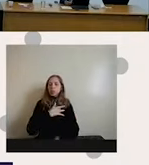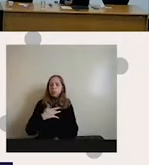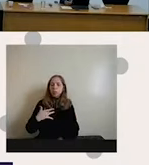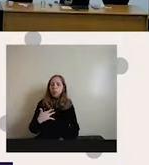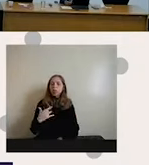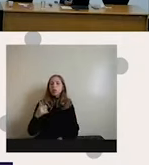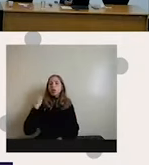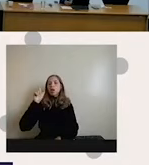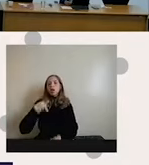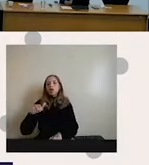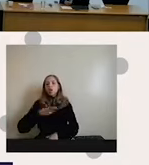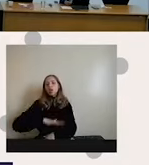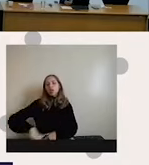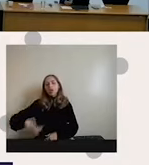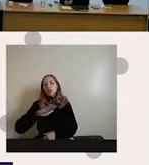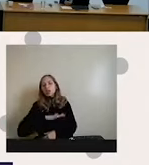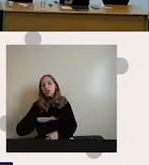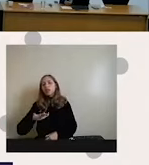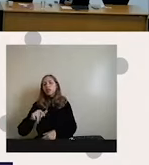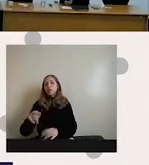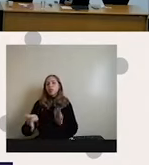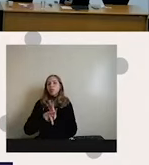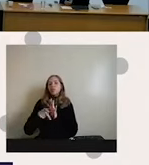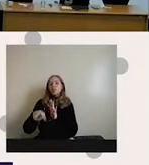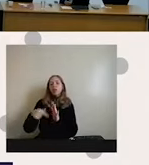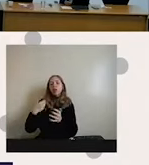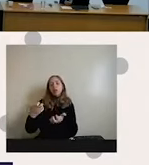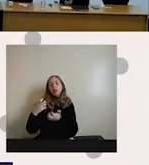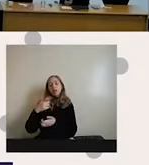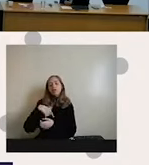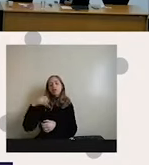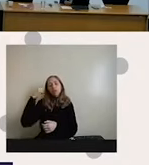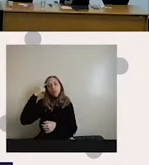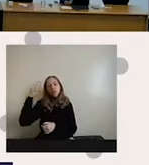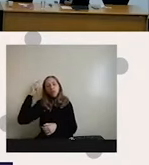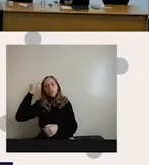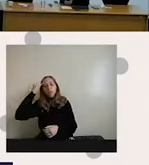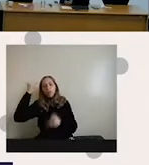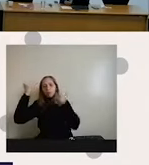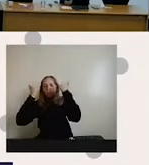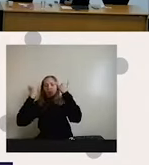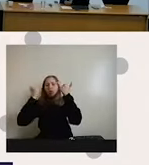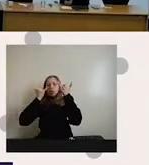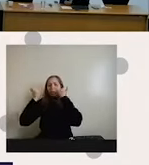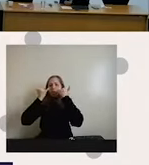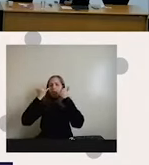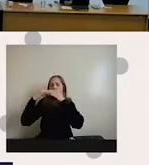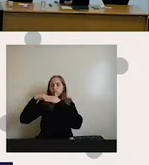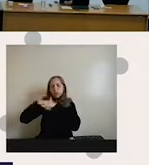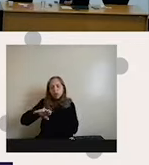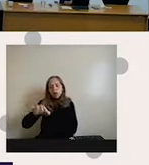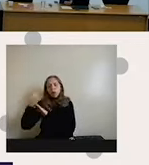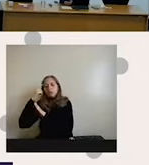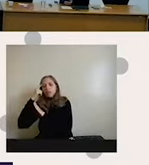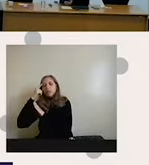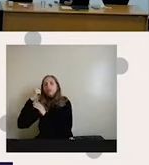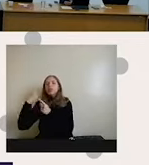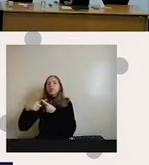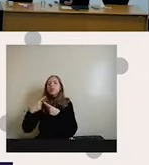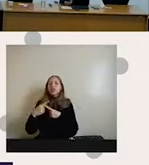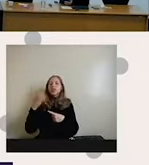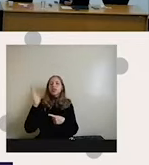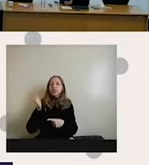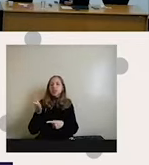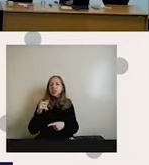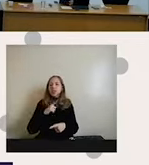gente guarde isso, né, essa informação de suma importância, e eu coloco aí alguns que já estão previstos, né, na lista de doenças relacionadas